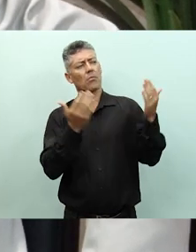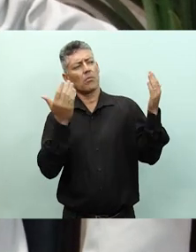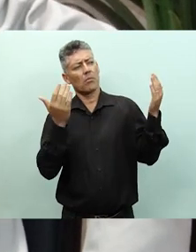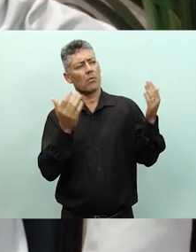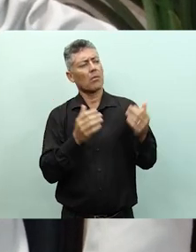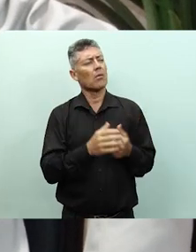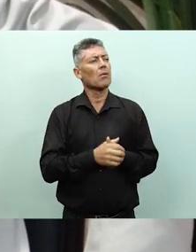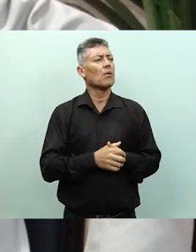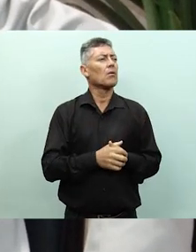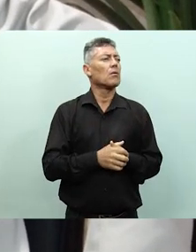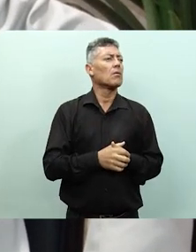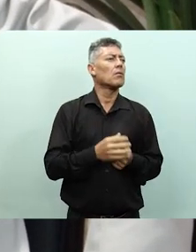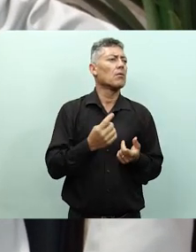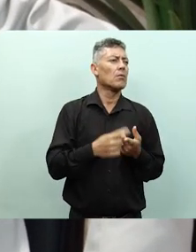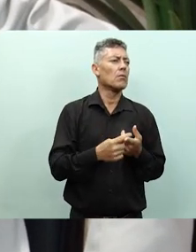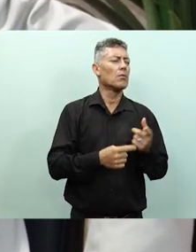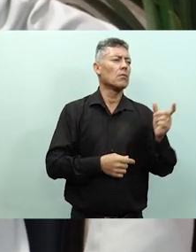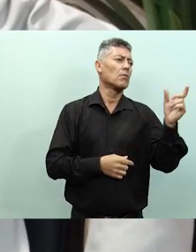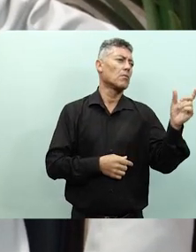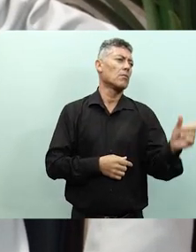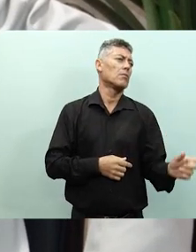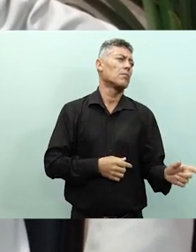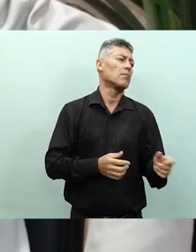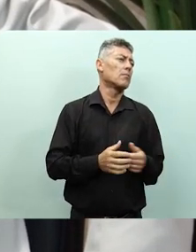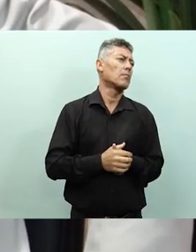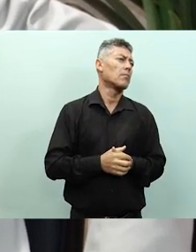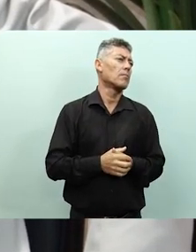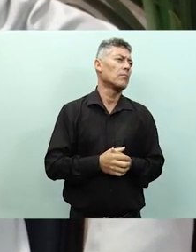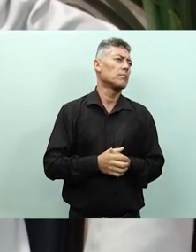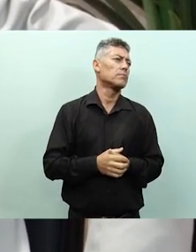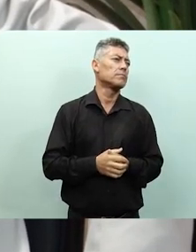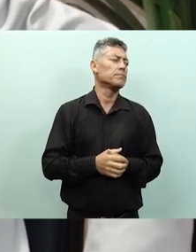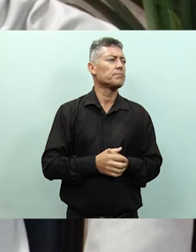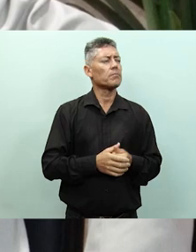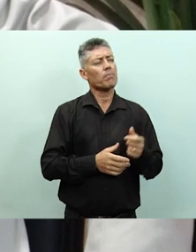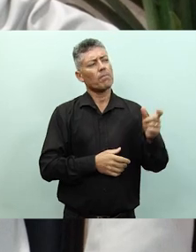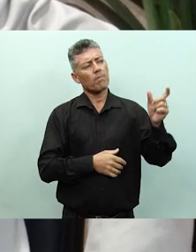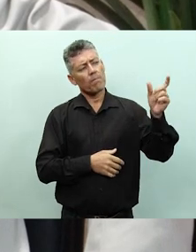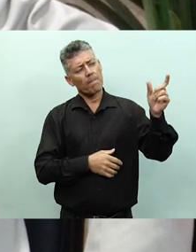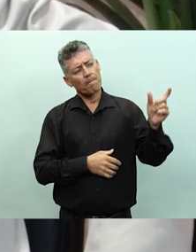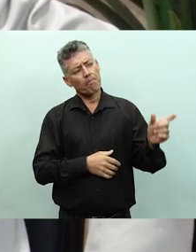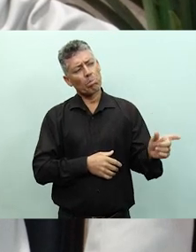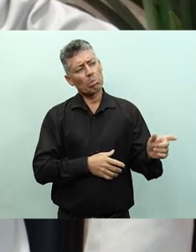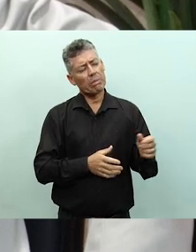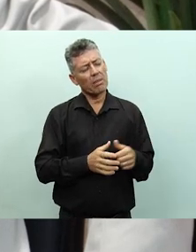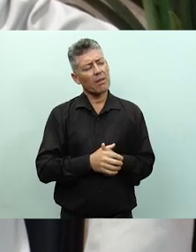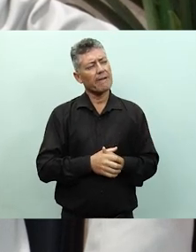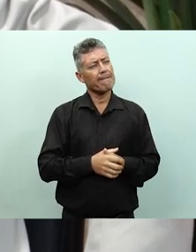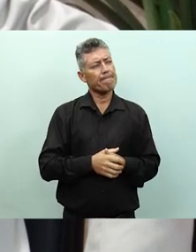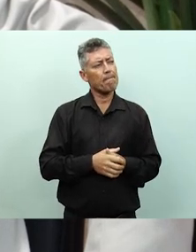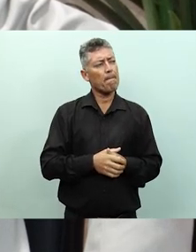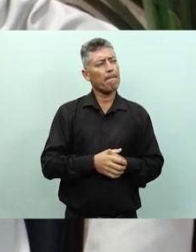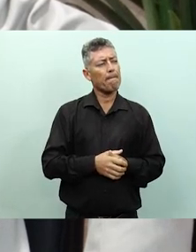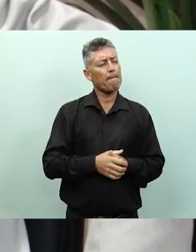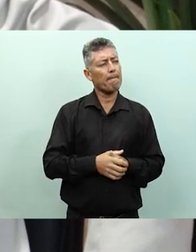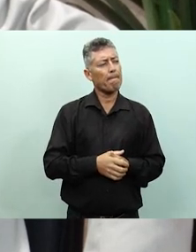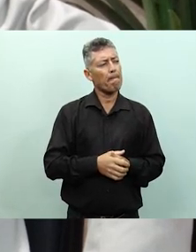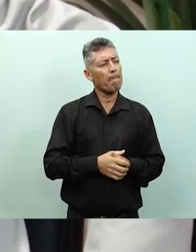confiar desconfiando, que era um traço dela. Dona Vilma, ela